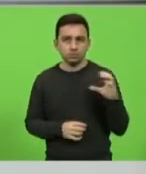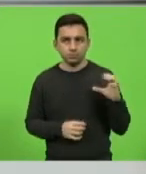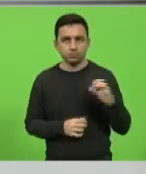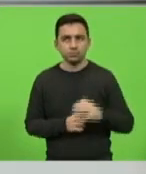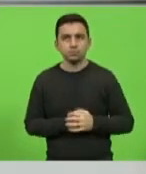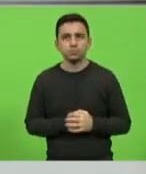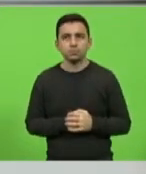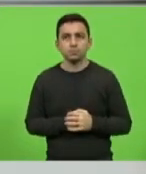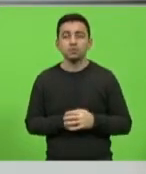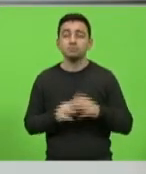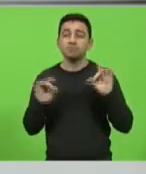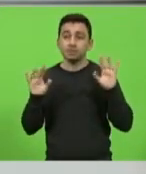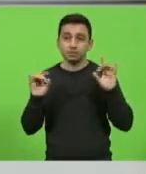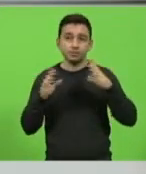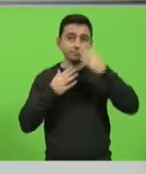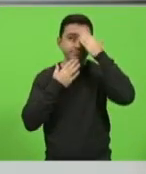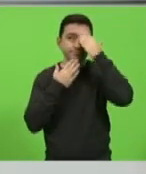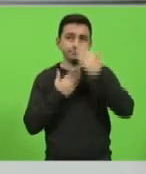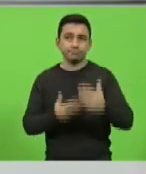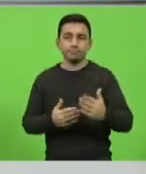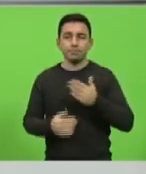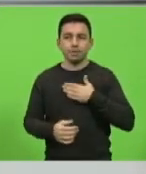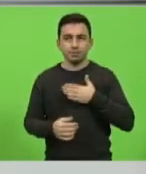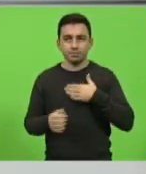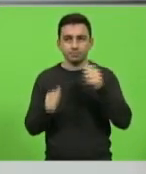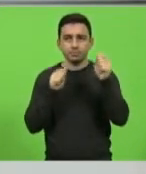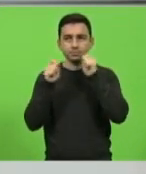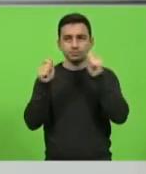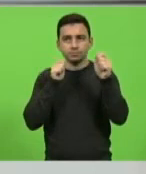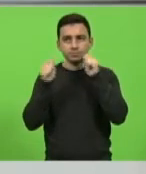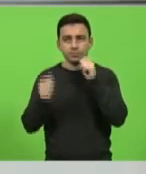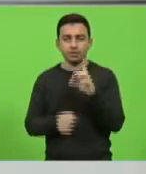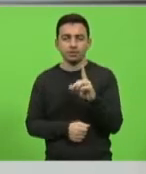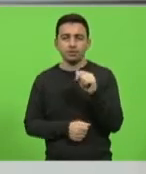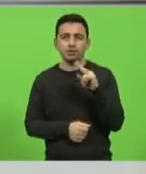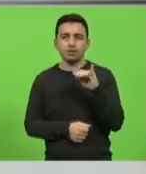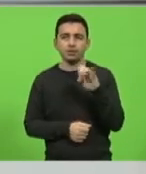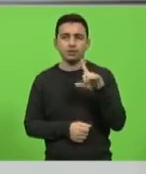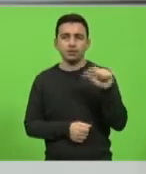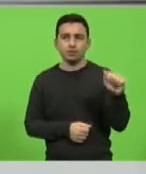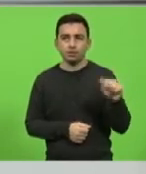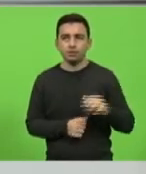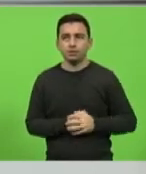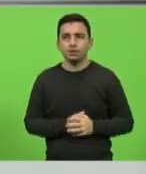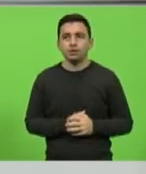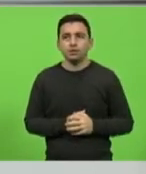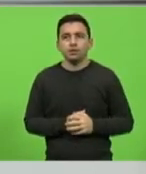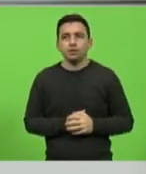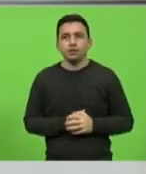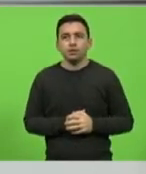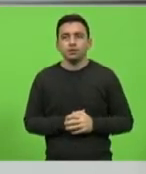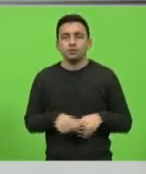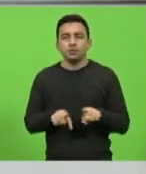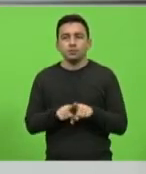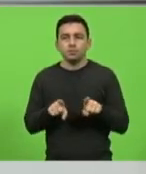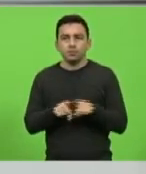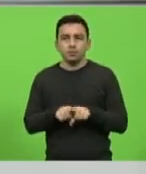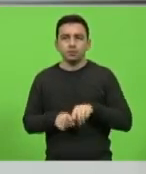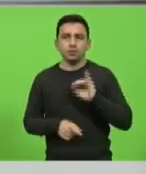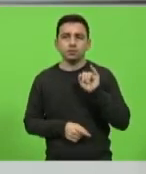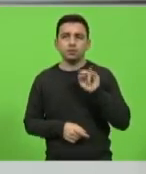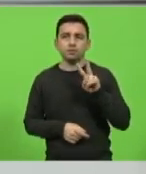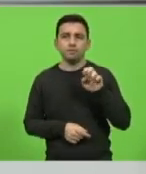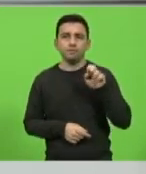Especialmente agradeço meus assessores, Daniele Grauman Pucci, doutor Ivan